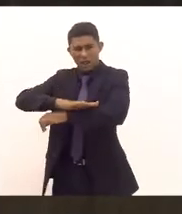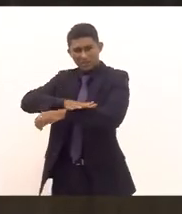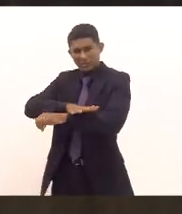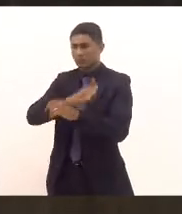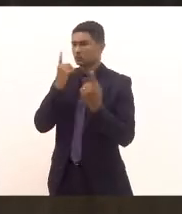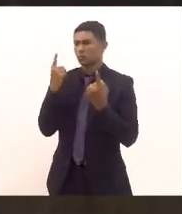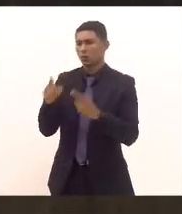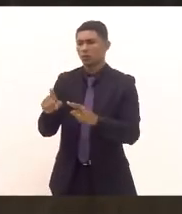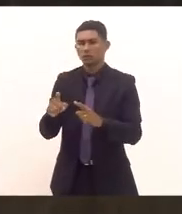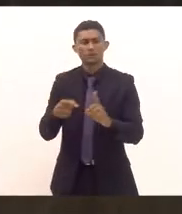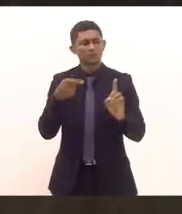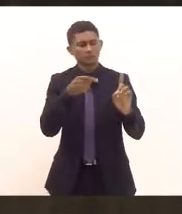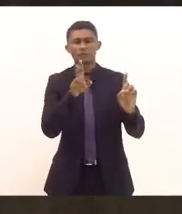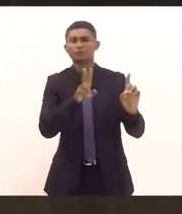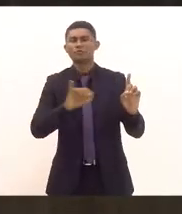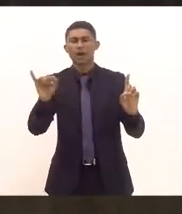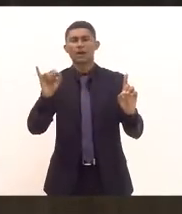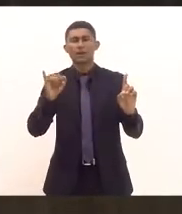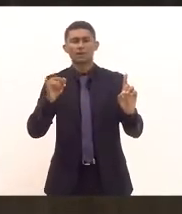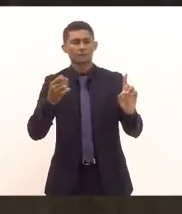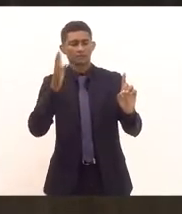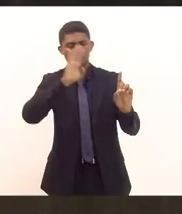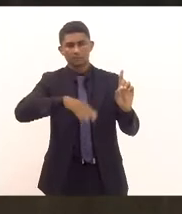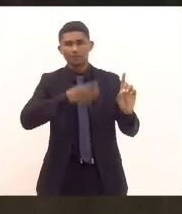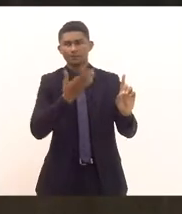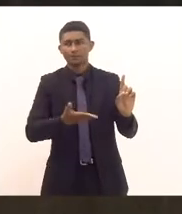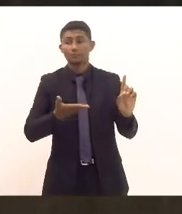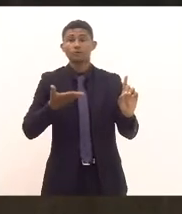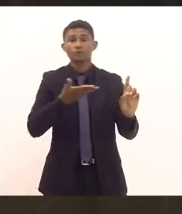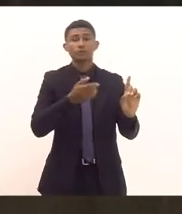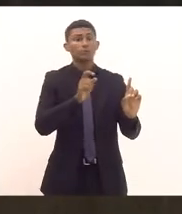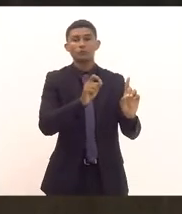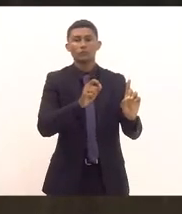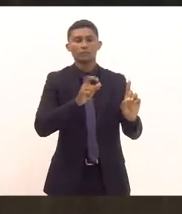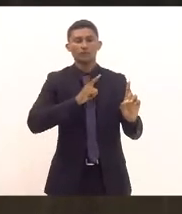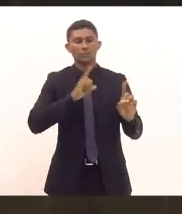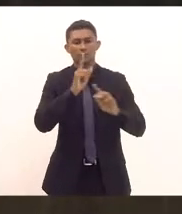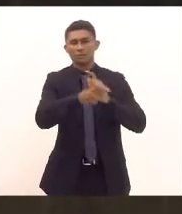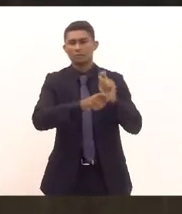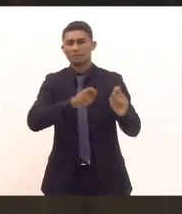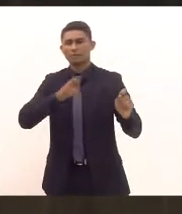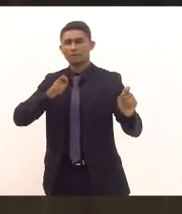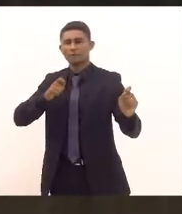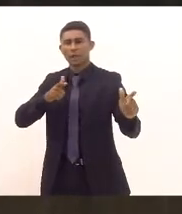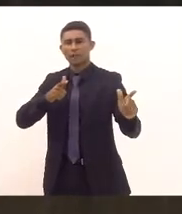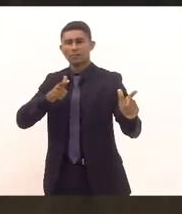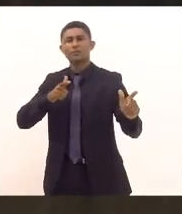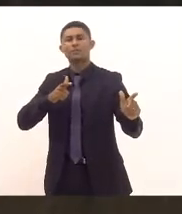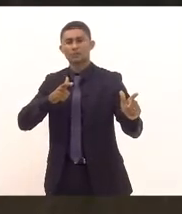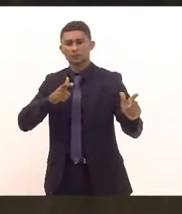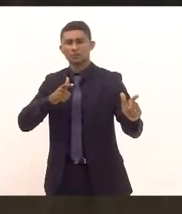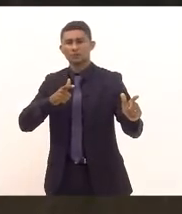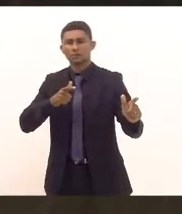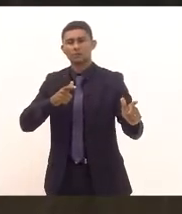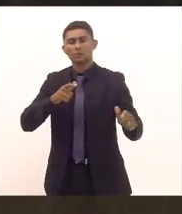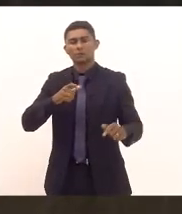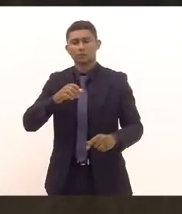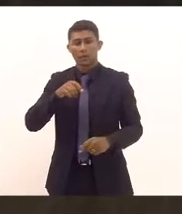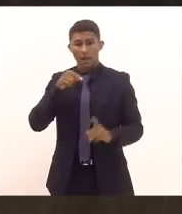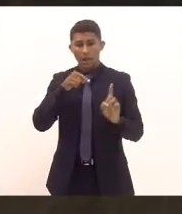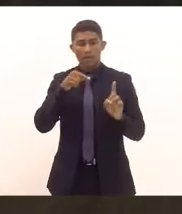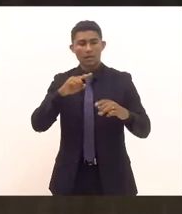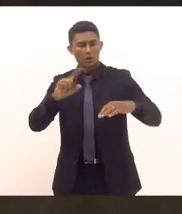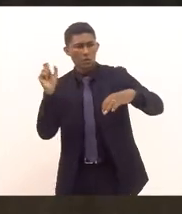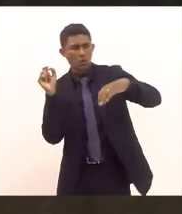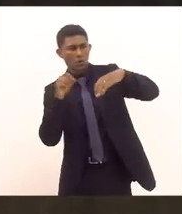será homenageado ele que fez a flecha de Oxossi durante a comemoração de um dos seus